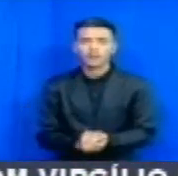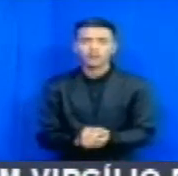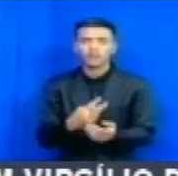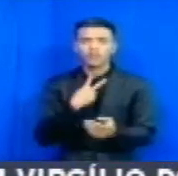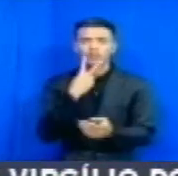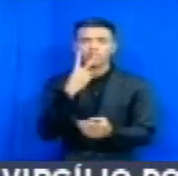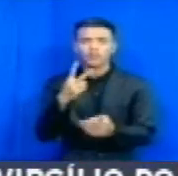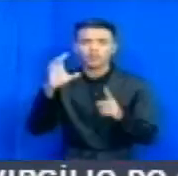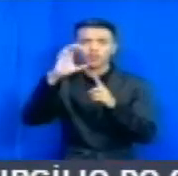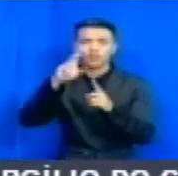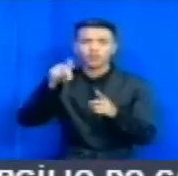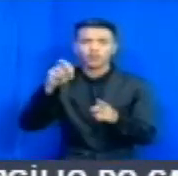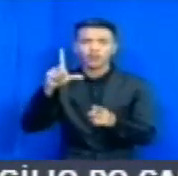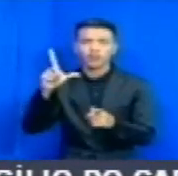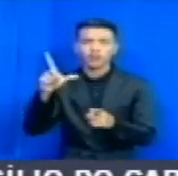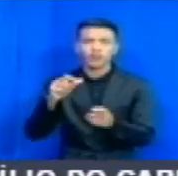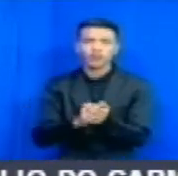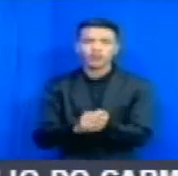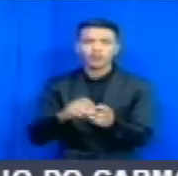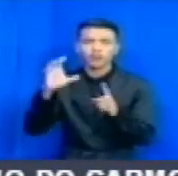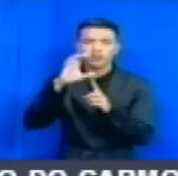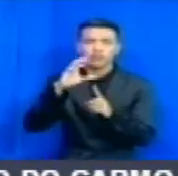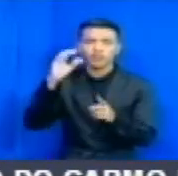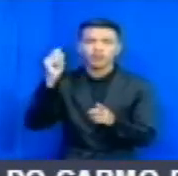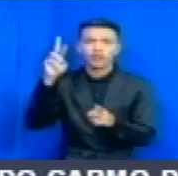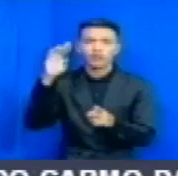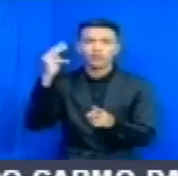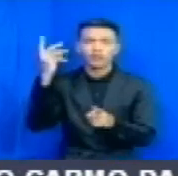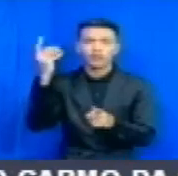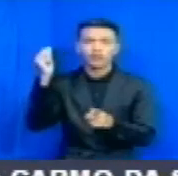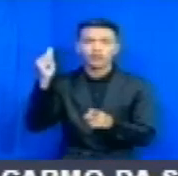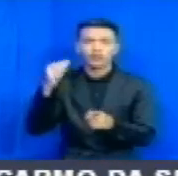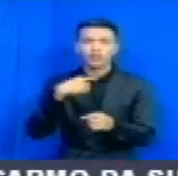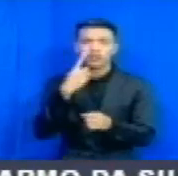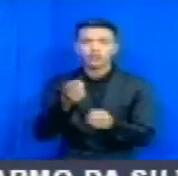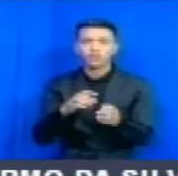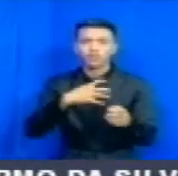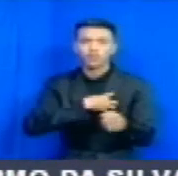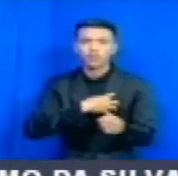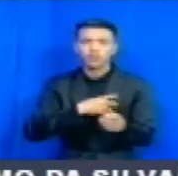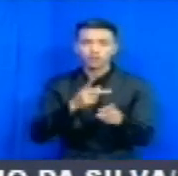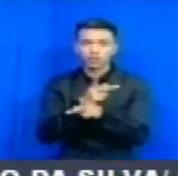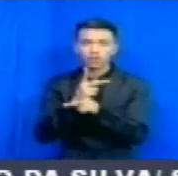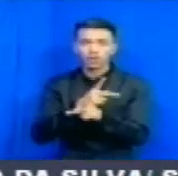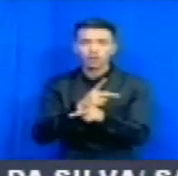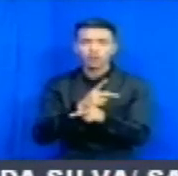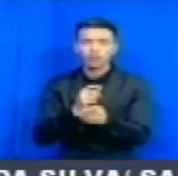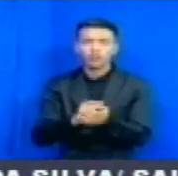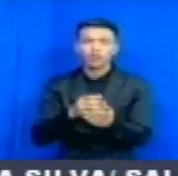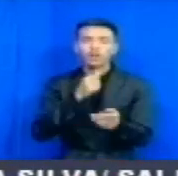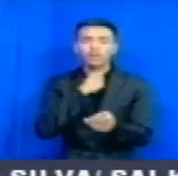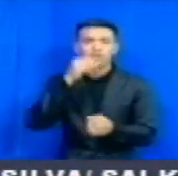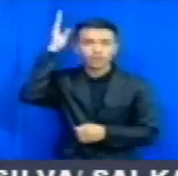Porta-voz Comandul General PNT, superintendente SEF Armando Monteiro Hateten, polícia se acompanha Cardeal Don Virgilio do Carmo